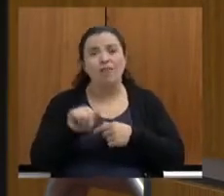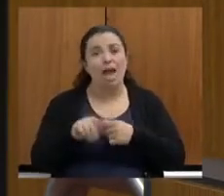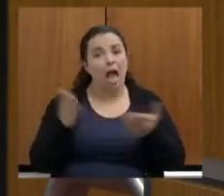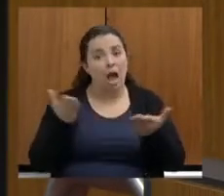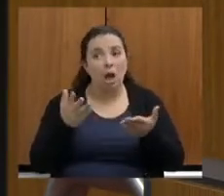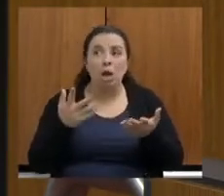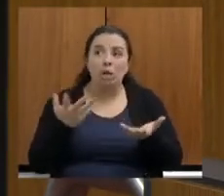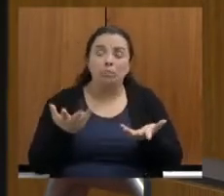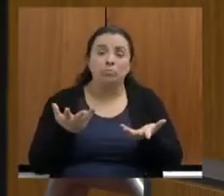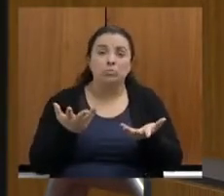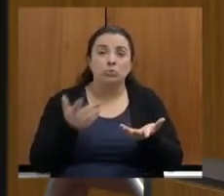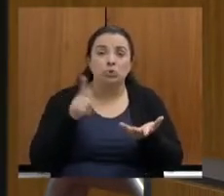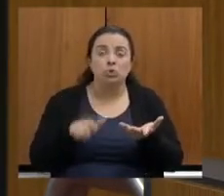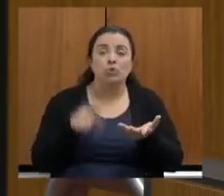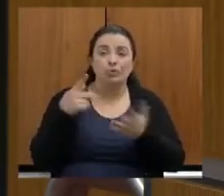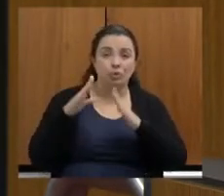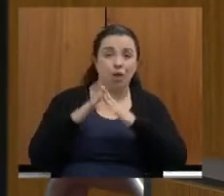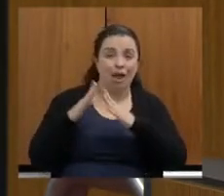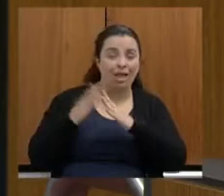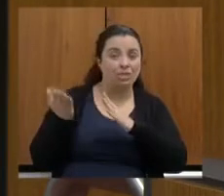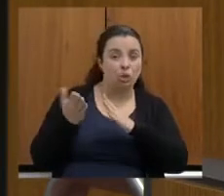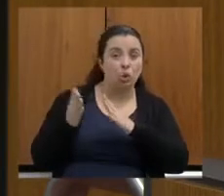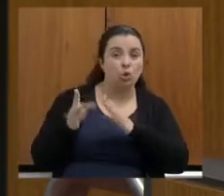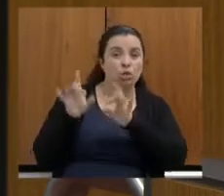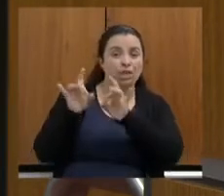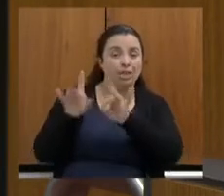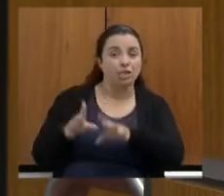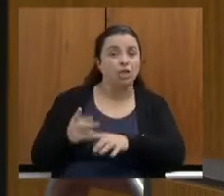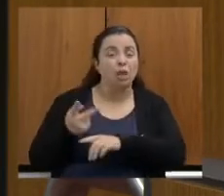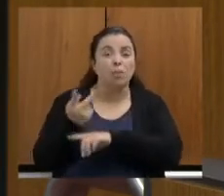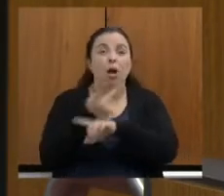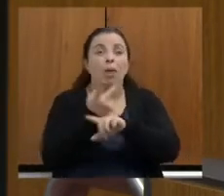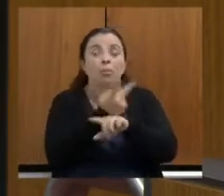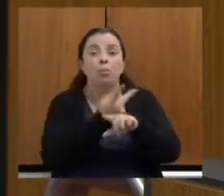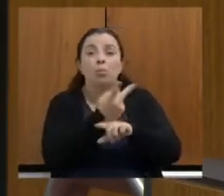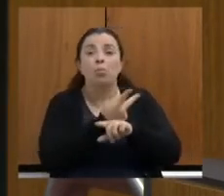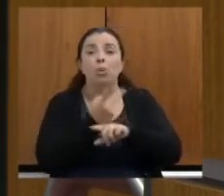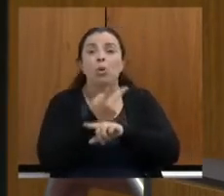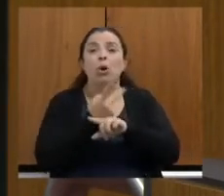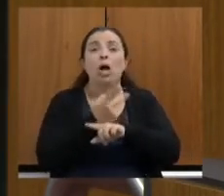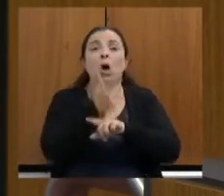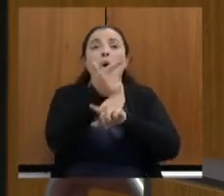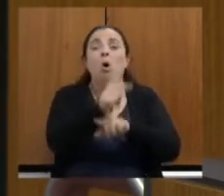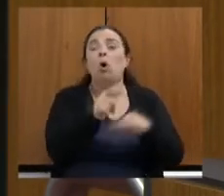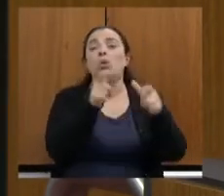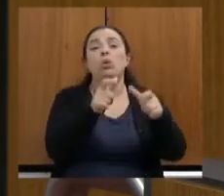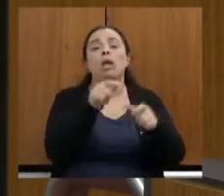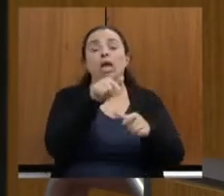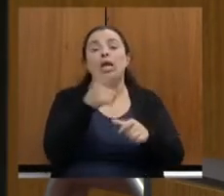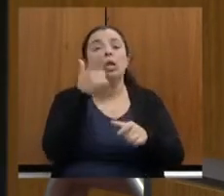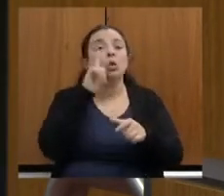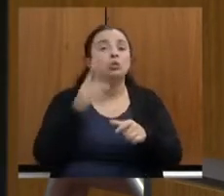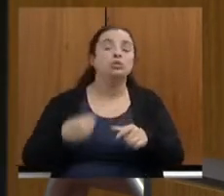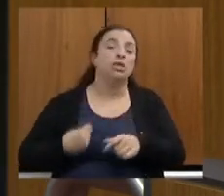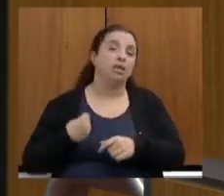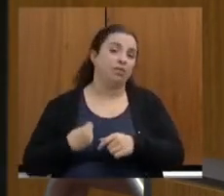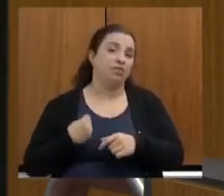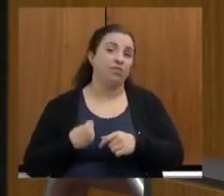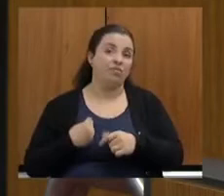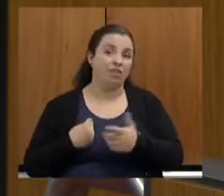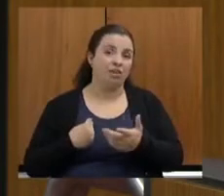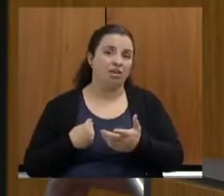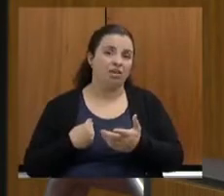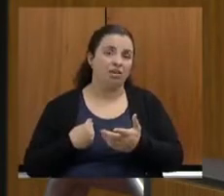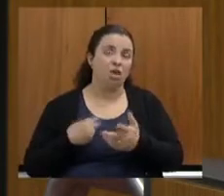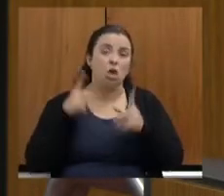forçada a abandonar suas moradias para poder caçar um canto onde onde eles vão conseguir sobreviver com o que